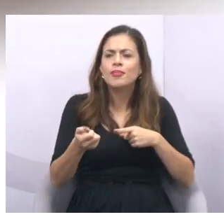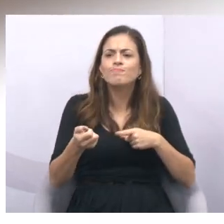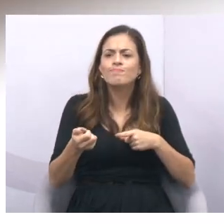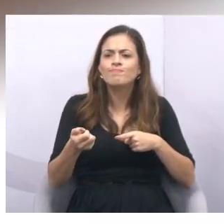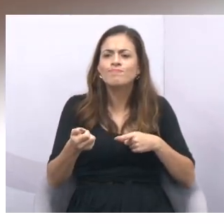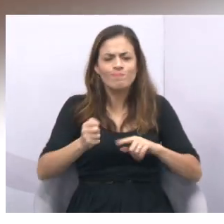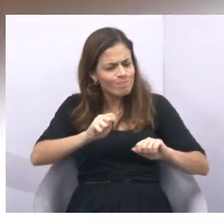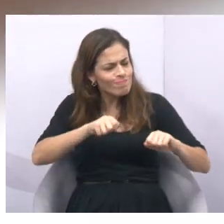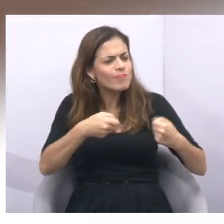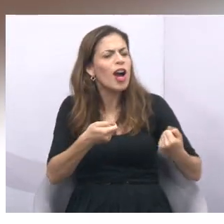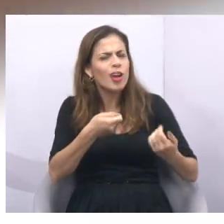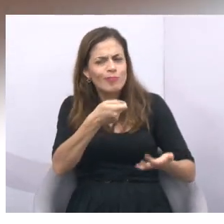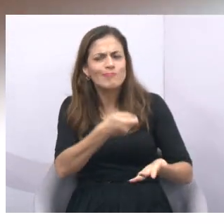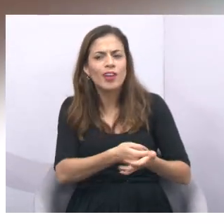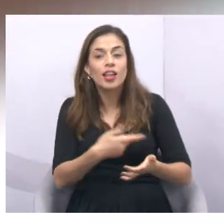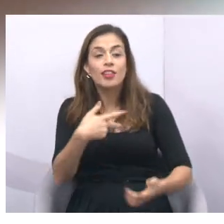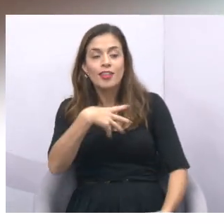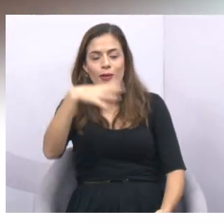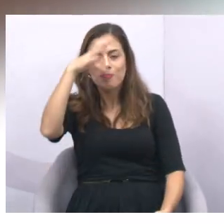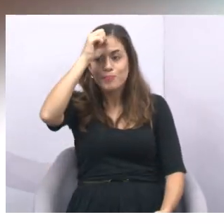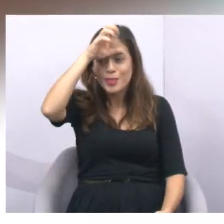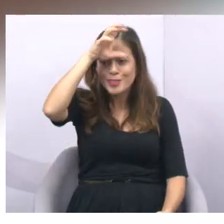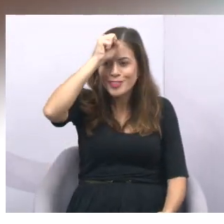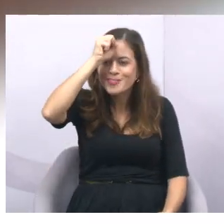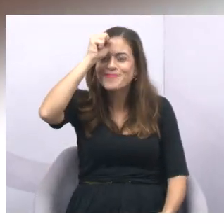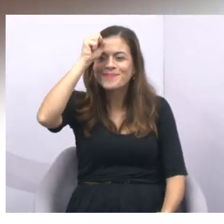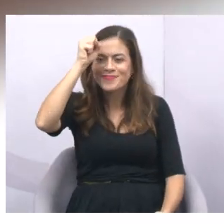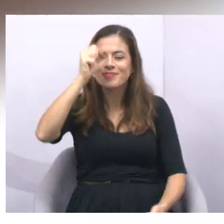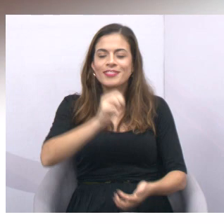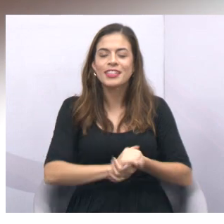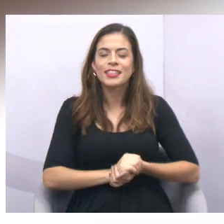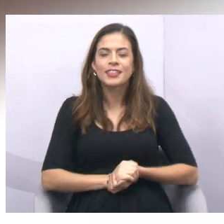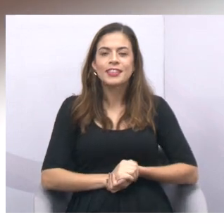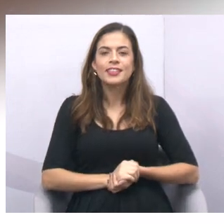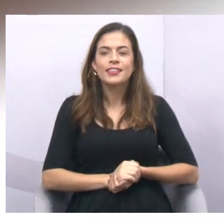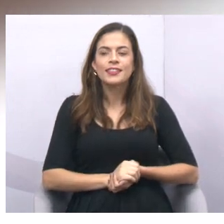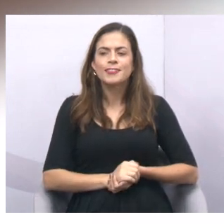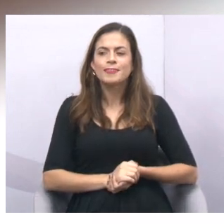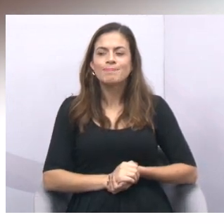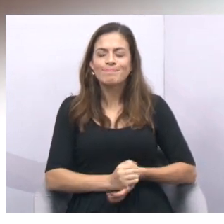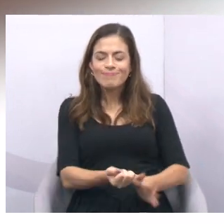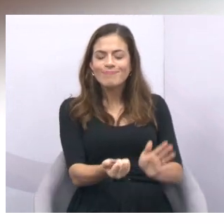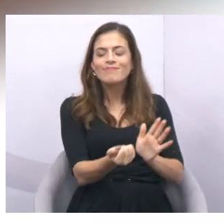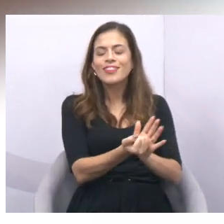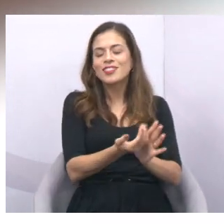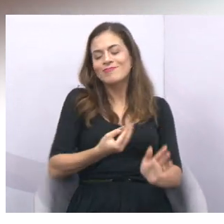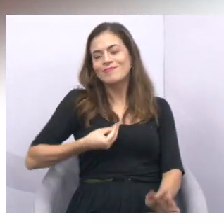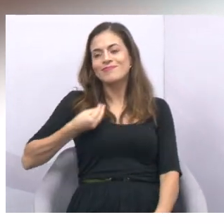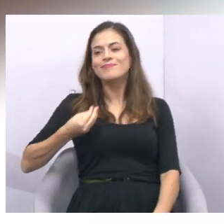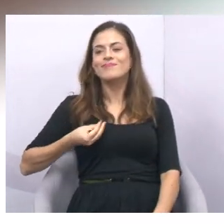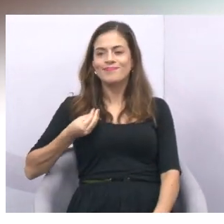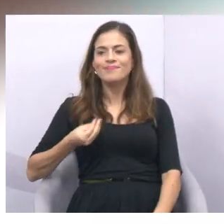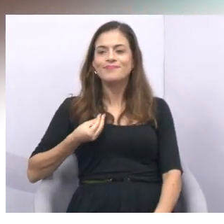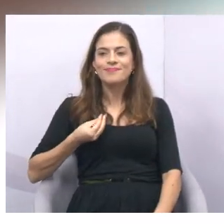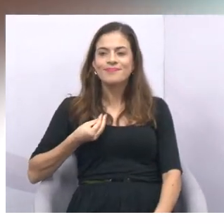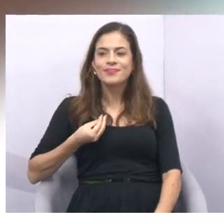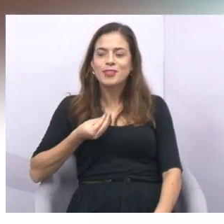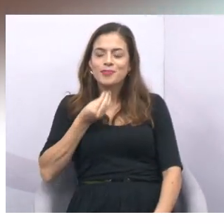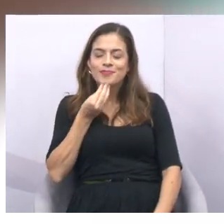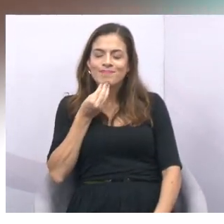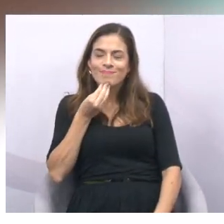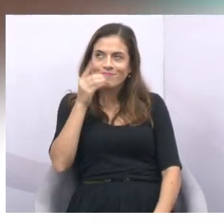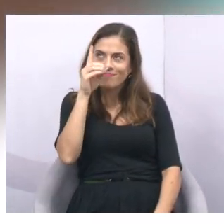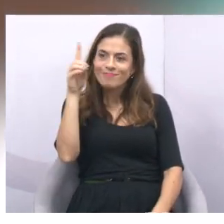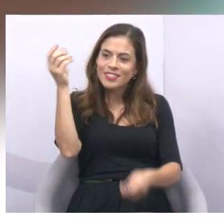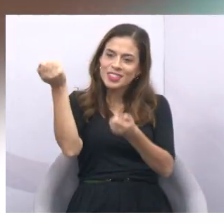gente aprender. Aprendi bastante, aprendi muito a marcação com o Edivar, isso marcou na minha vida e essa oportunidade que Deus me